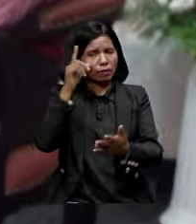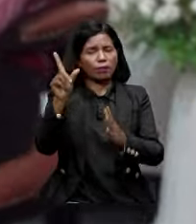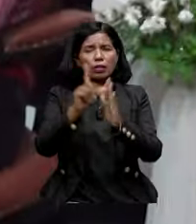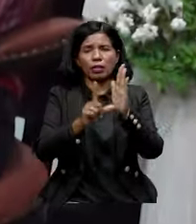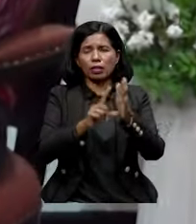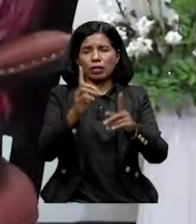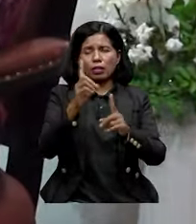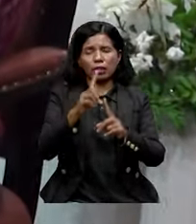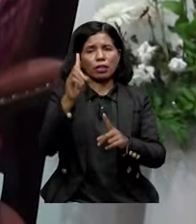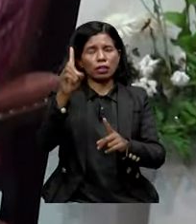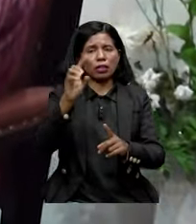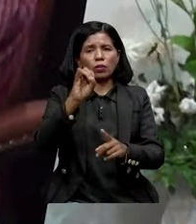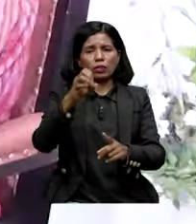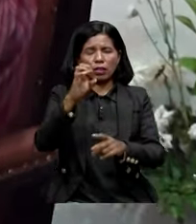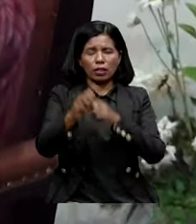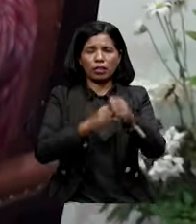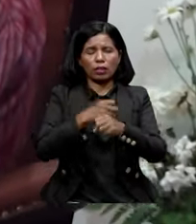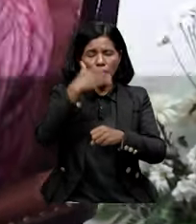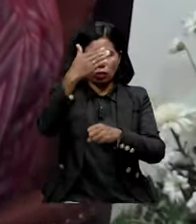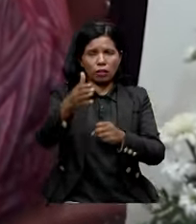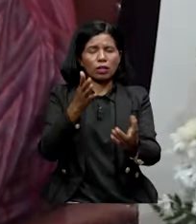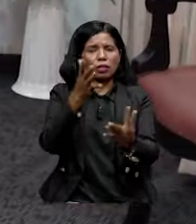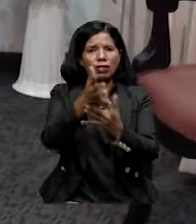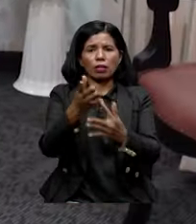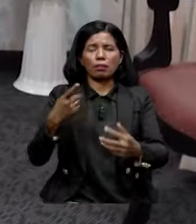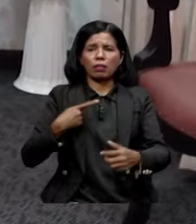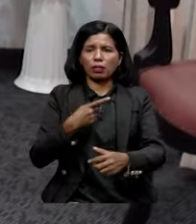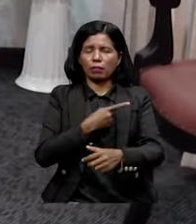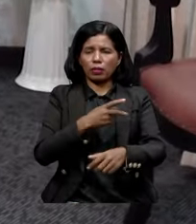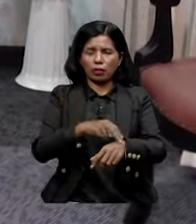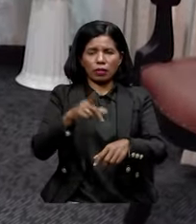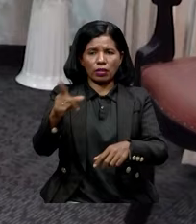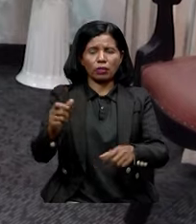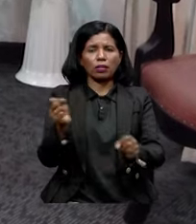de outubro, Orçamento Geral Estado tinang oin tem que tama ona e a Parlamento Nacional ho di halo